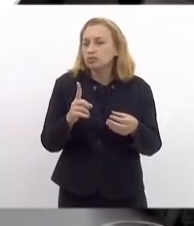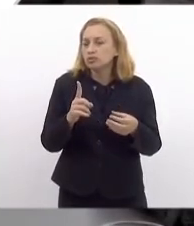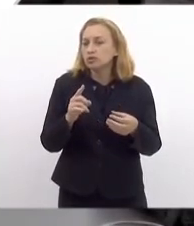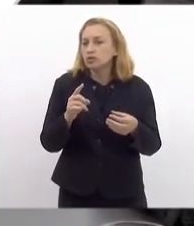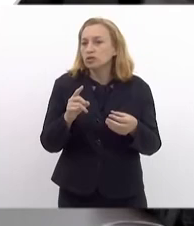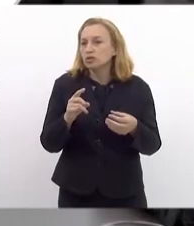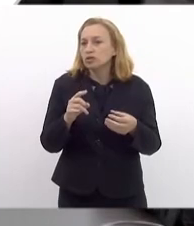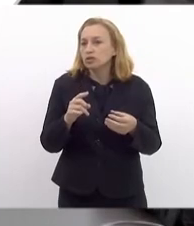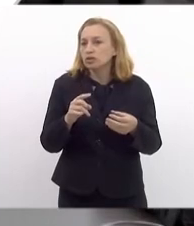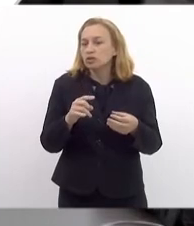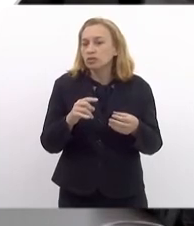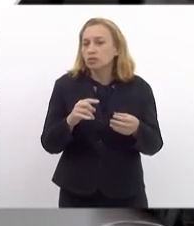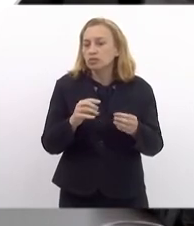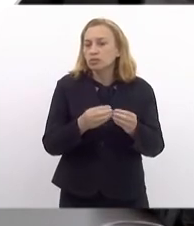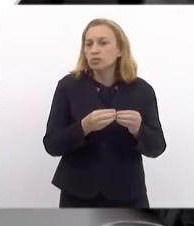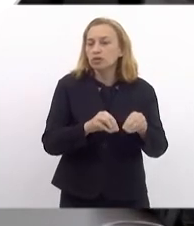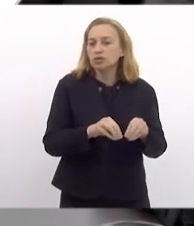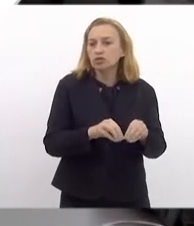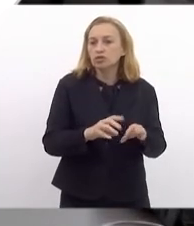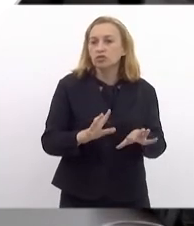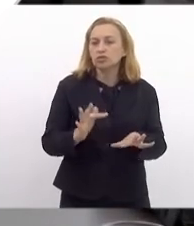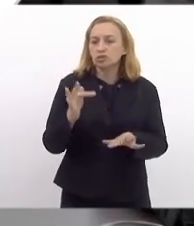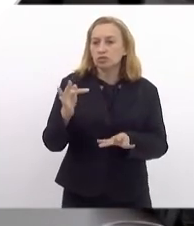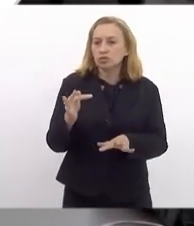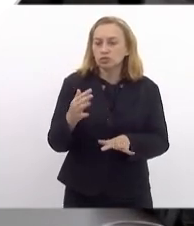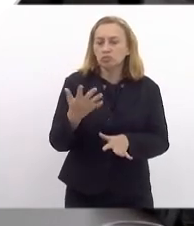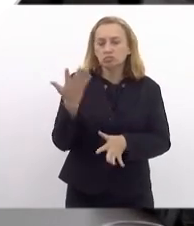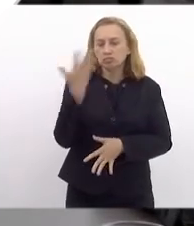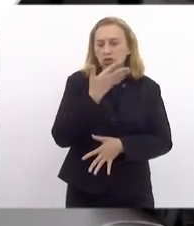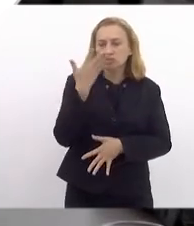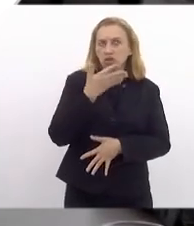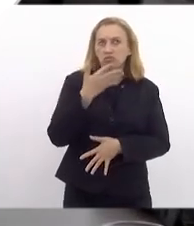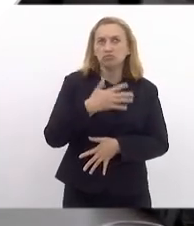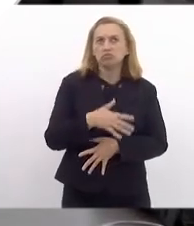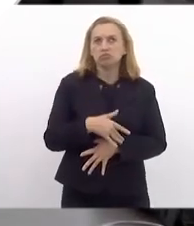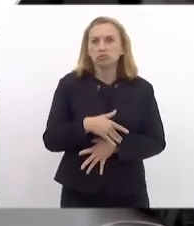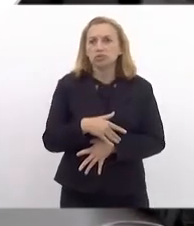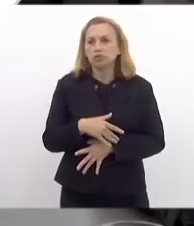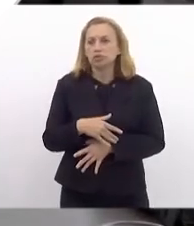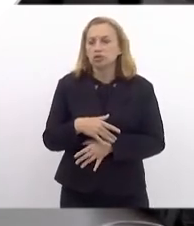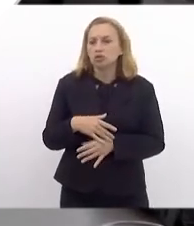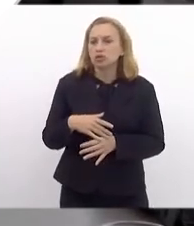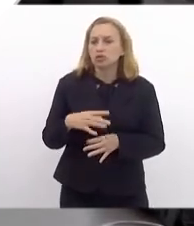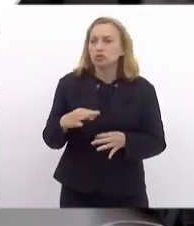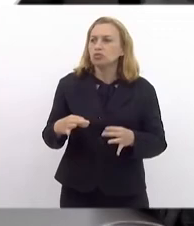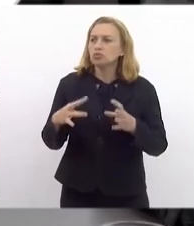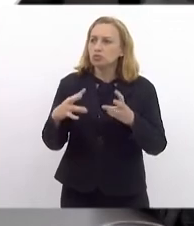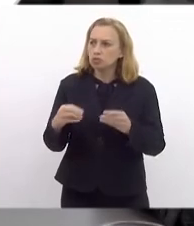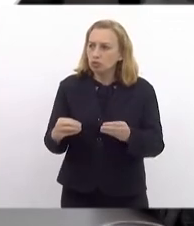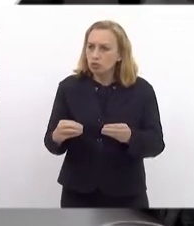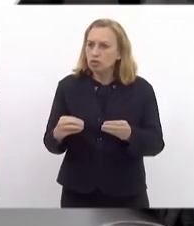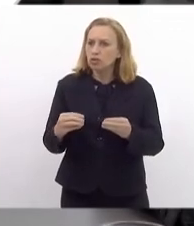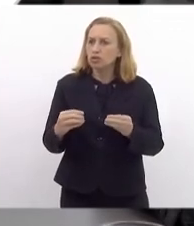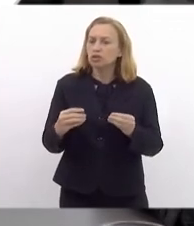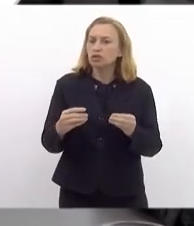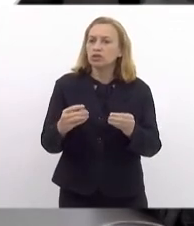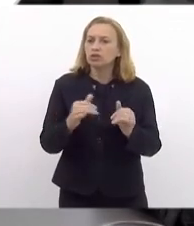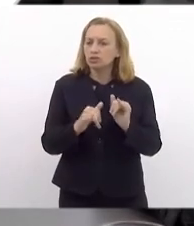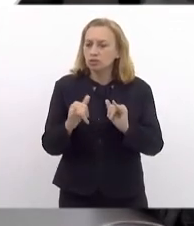isonomia e eu acho que não vejo nenhum ponto com com toda a velha